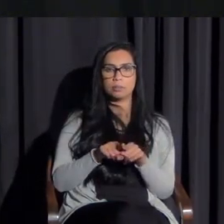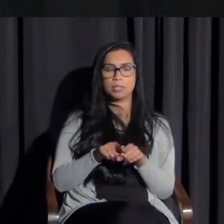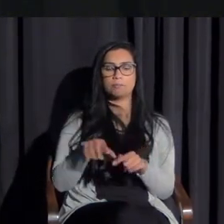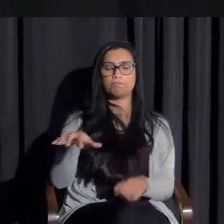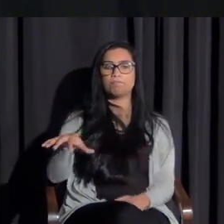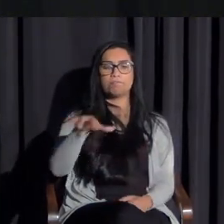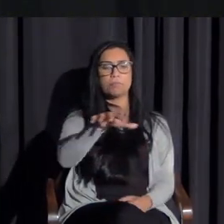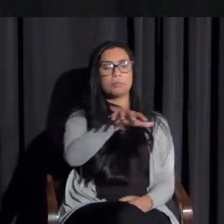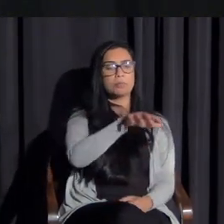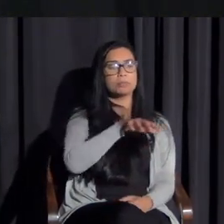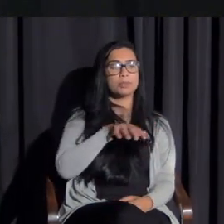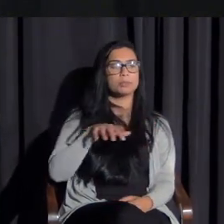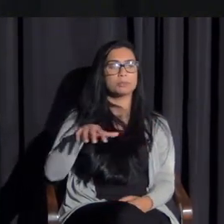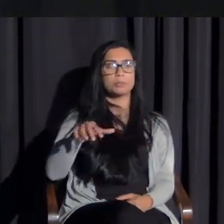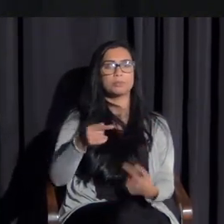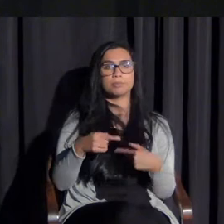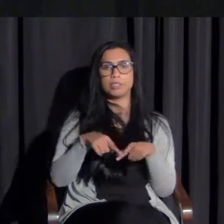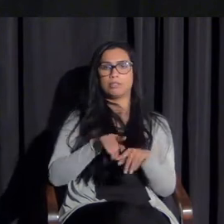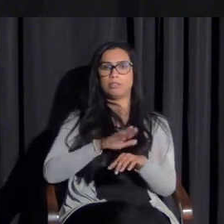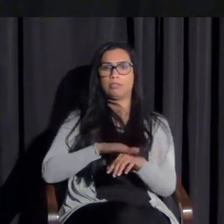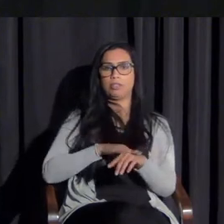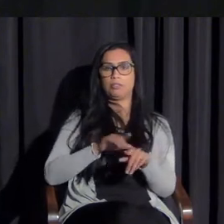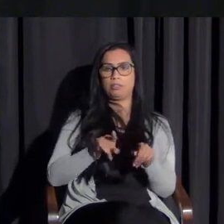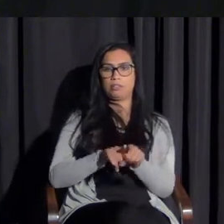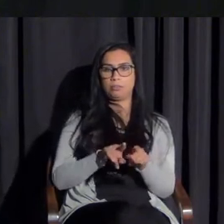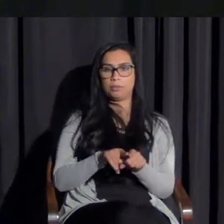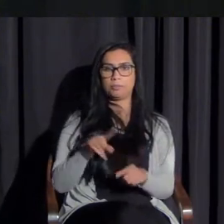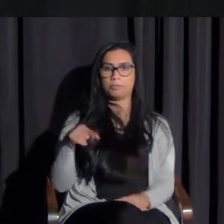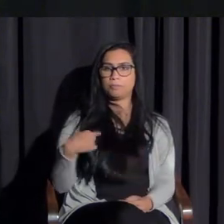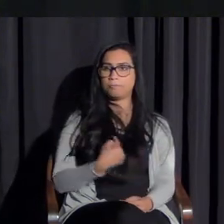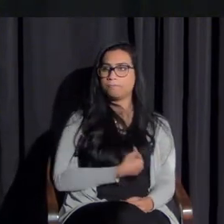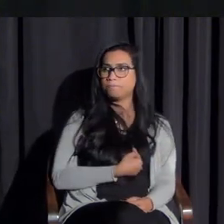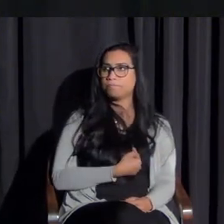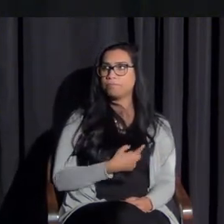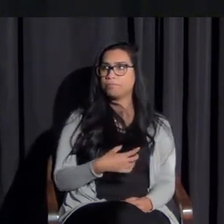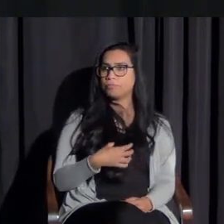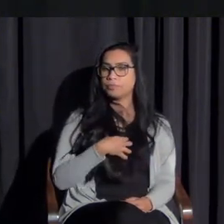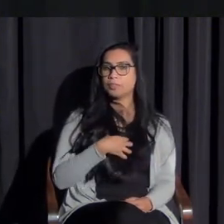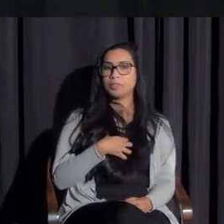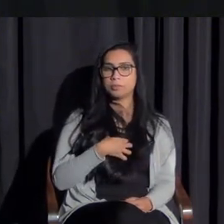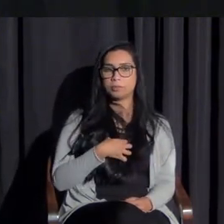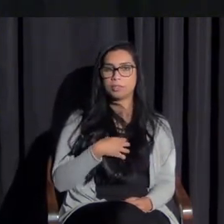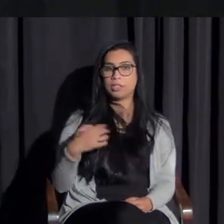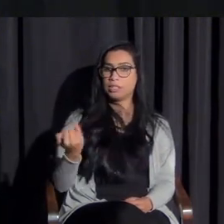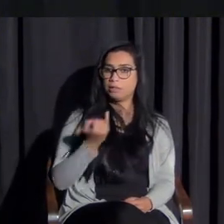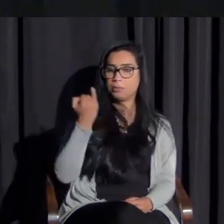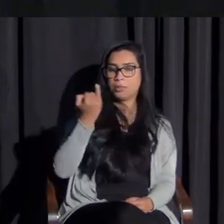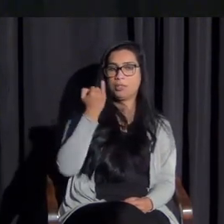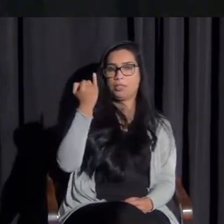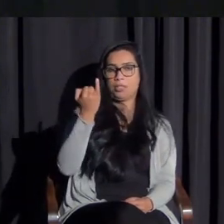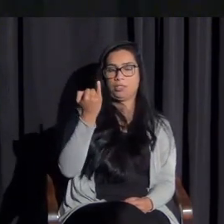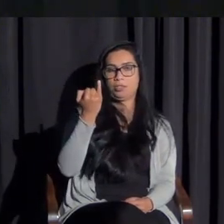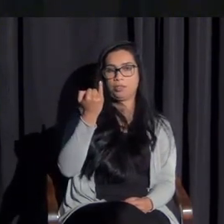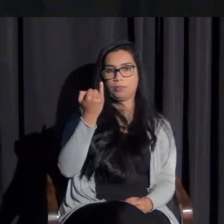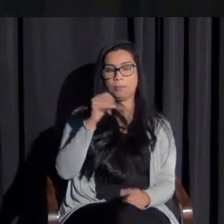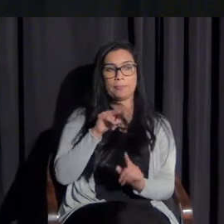E, de lá para cá, muitas coisas a gente tem colhido nessa lida que é tão importante para a gente. E